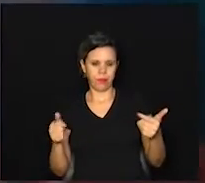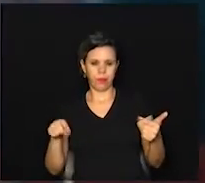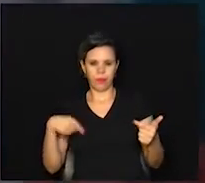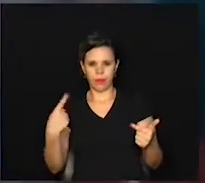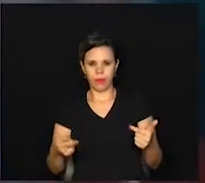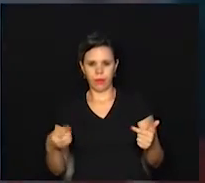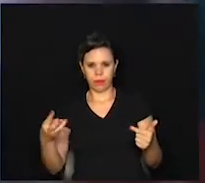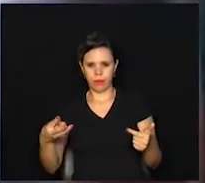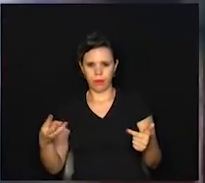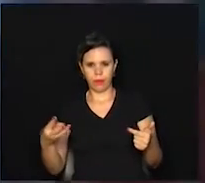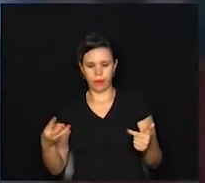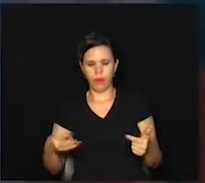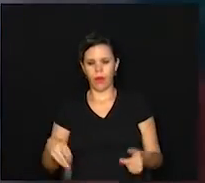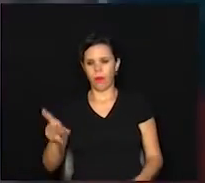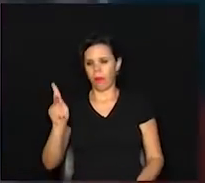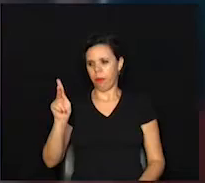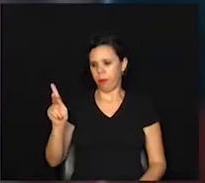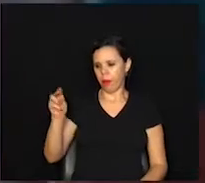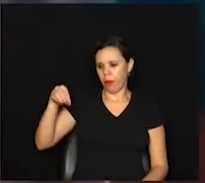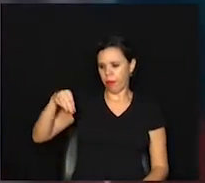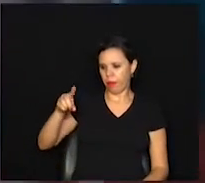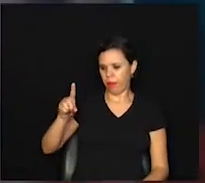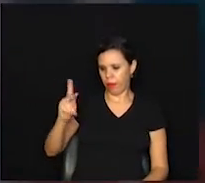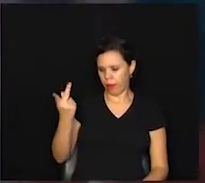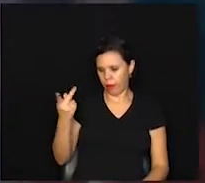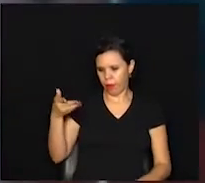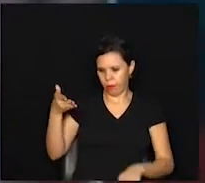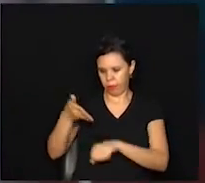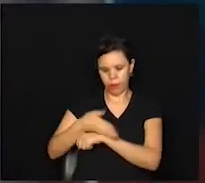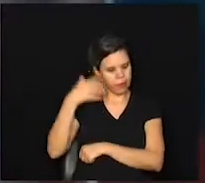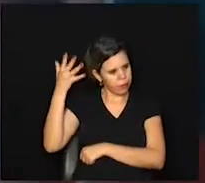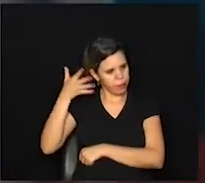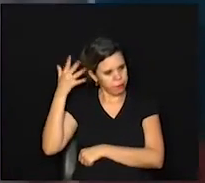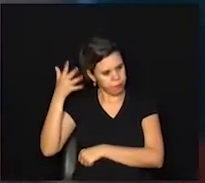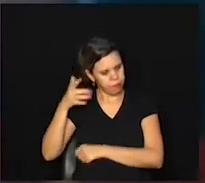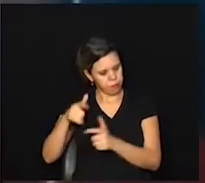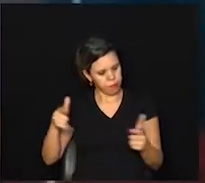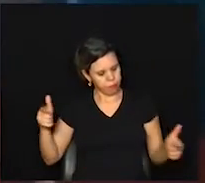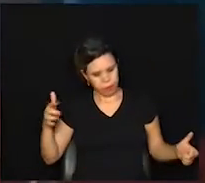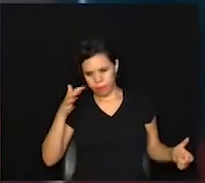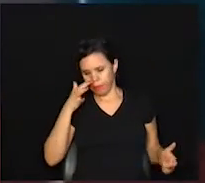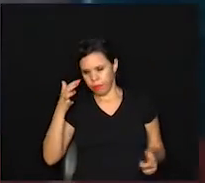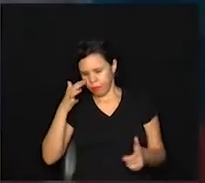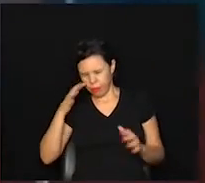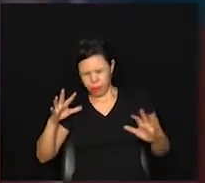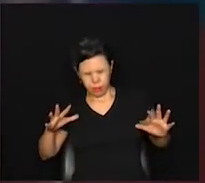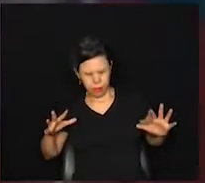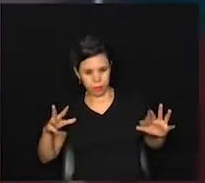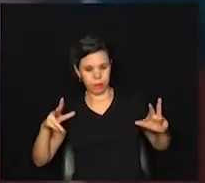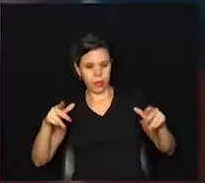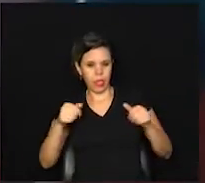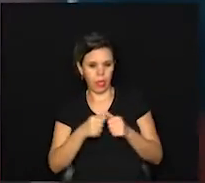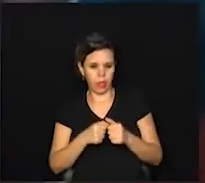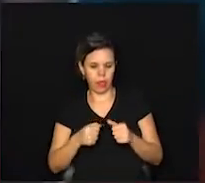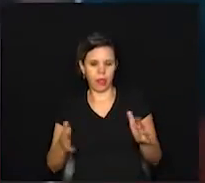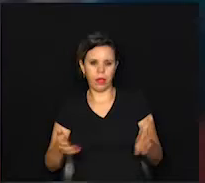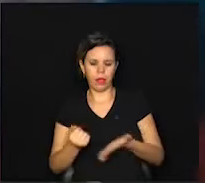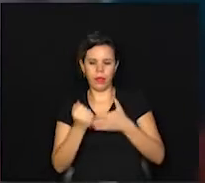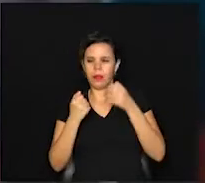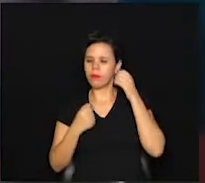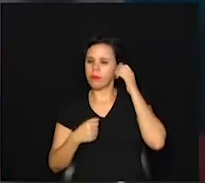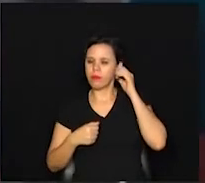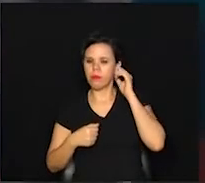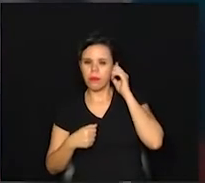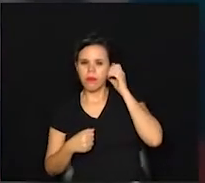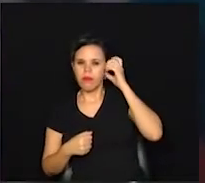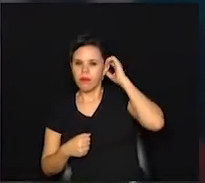no terceiro PMDH, com aquela participação popular fantástica, e com tudo que ele propiciou